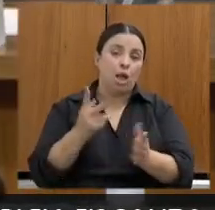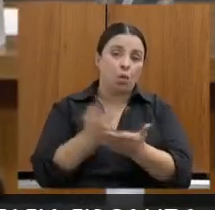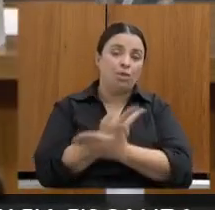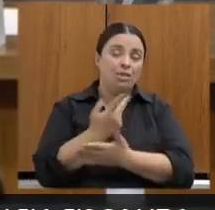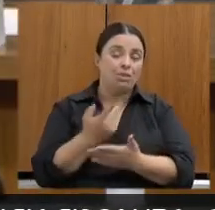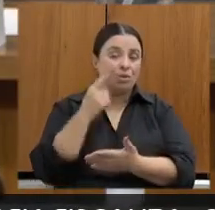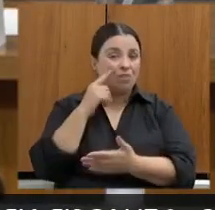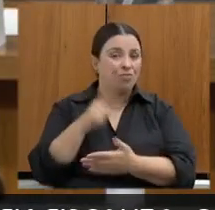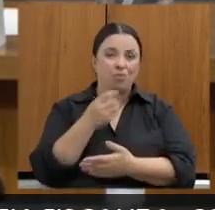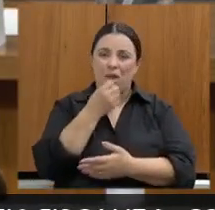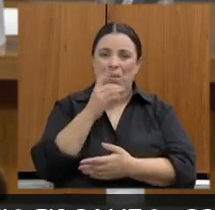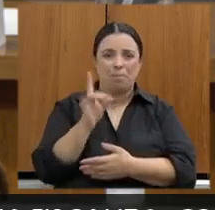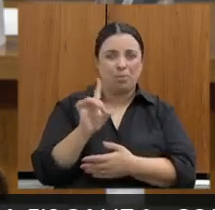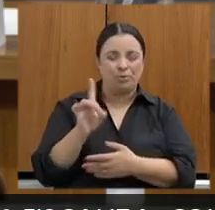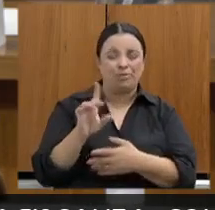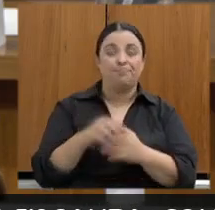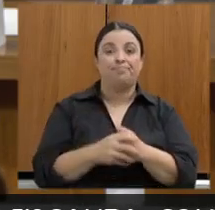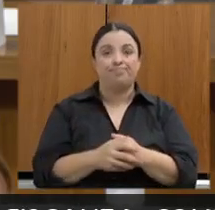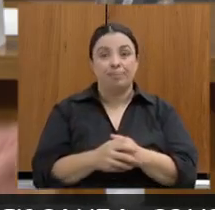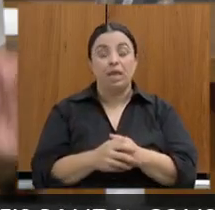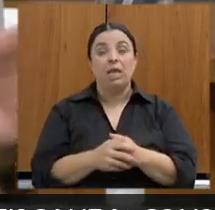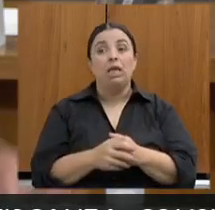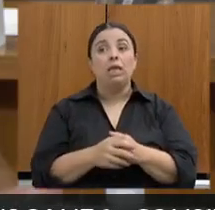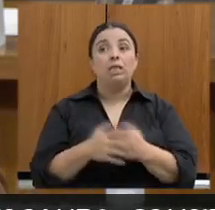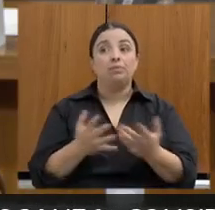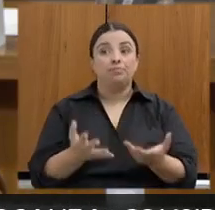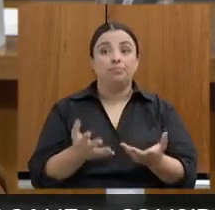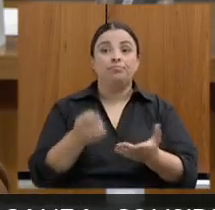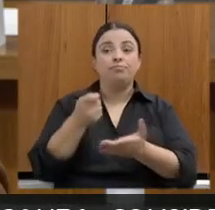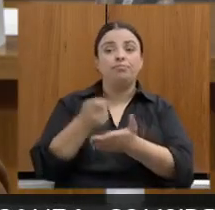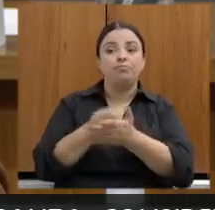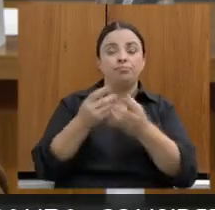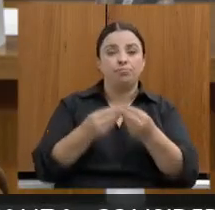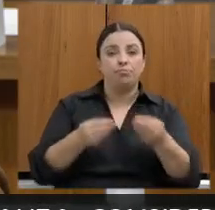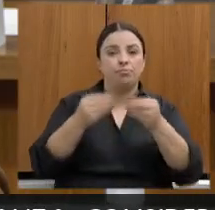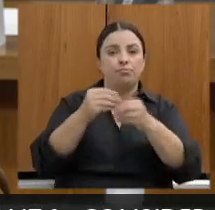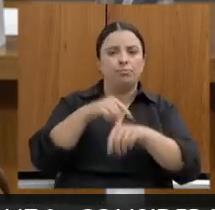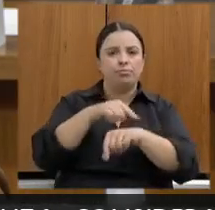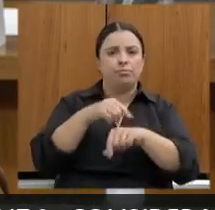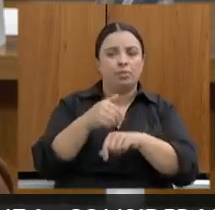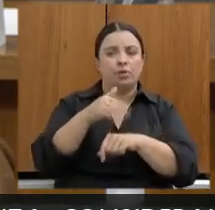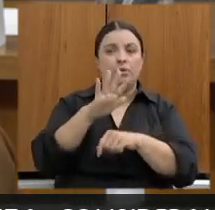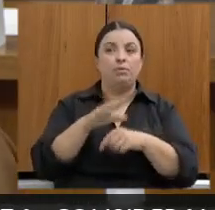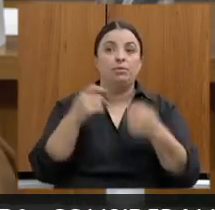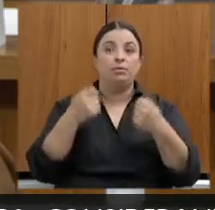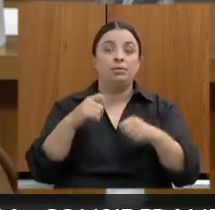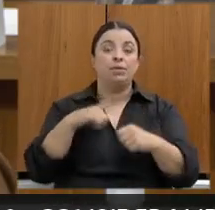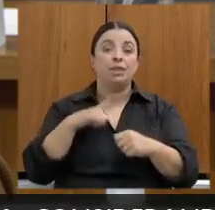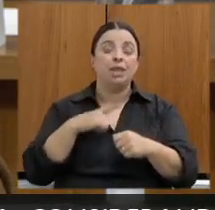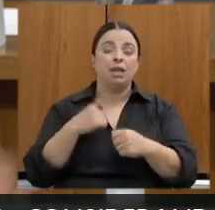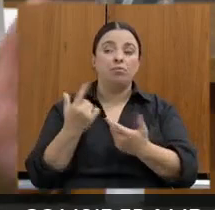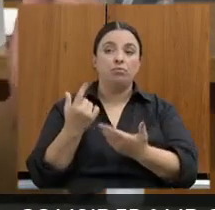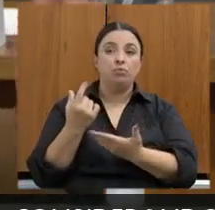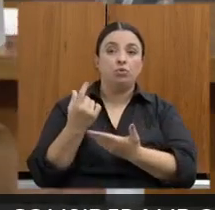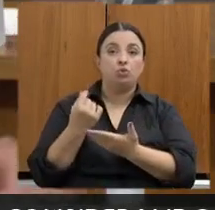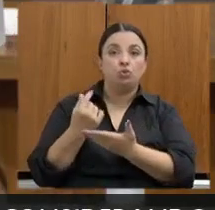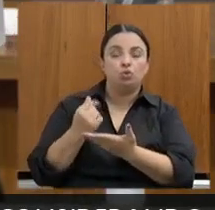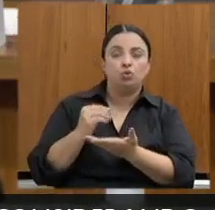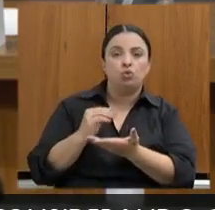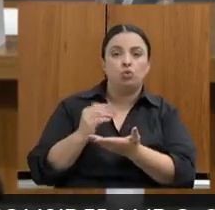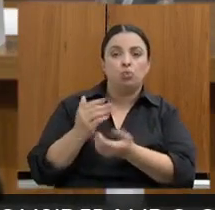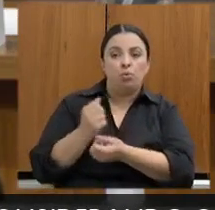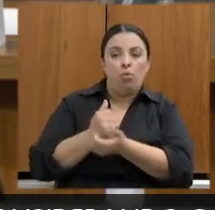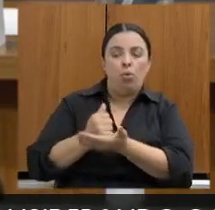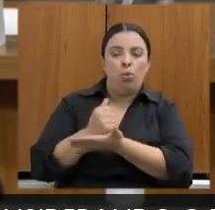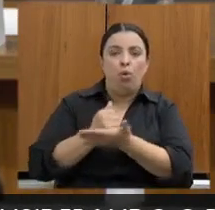eu acho que a gente precisa de ter subsídios então daqui eu vou fazer uma comissão com